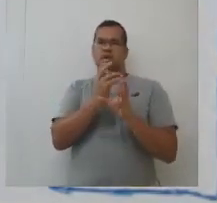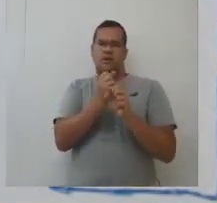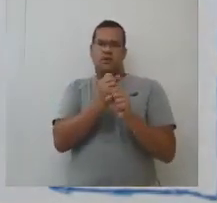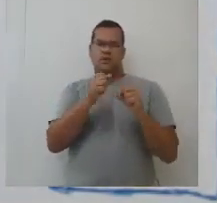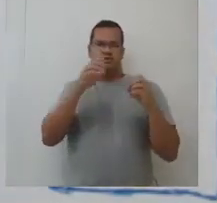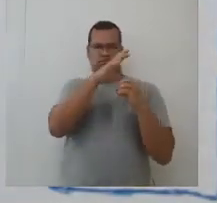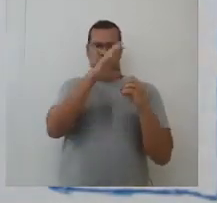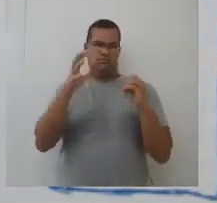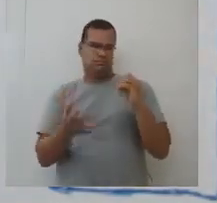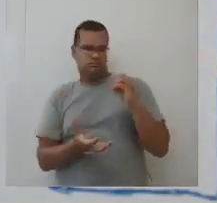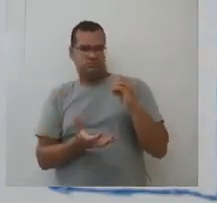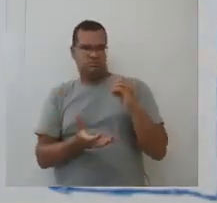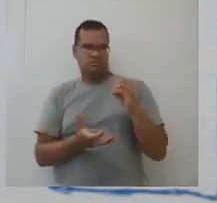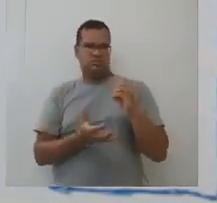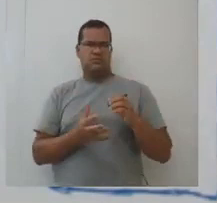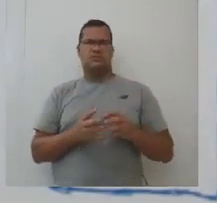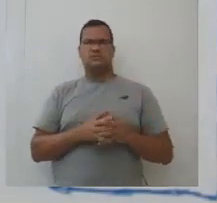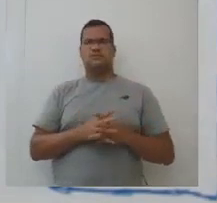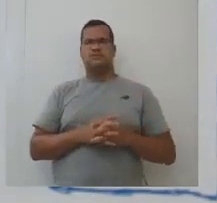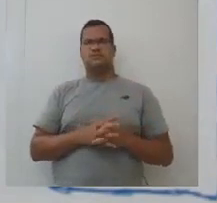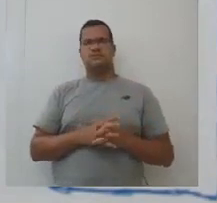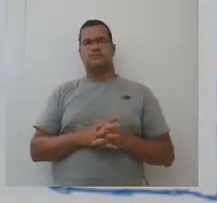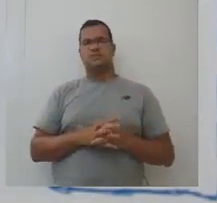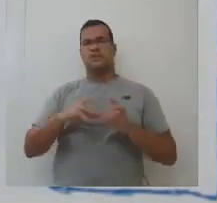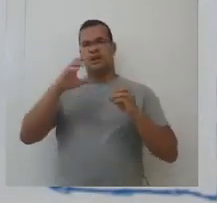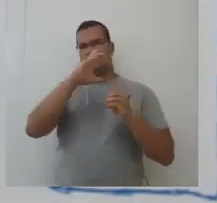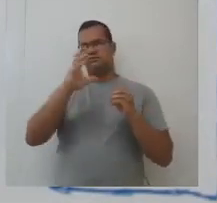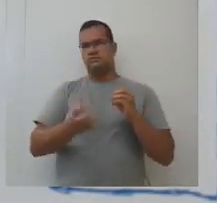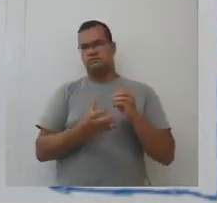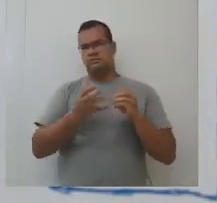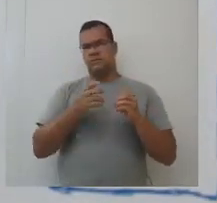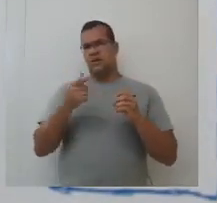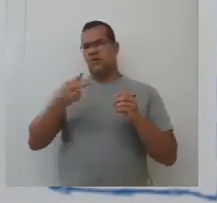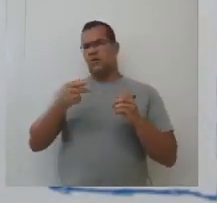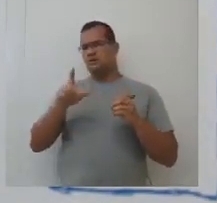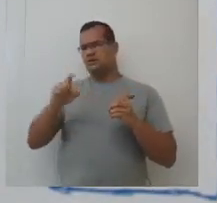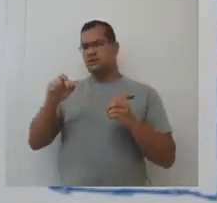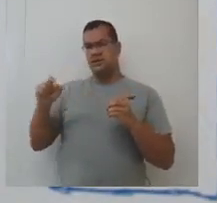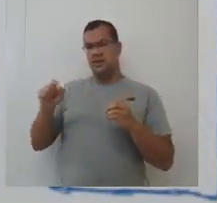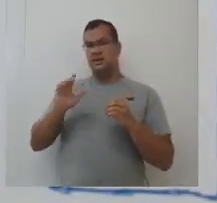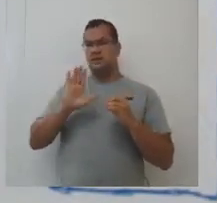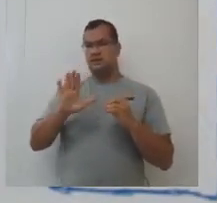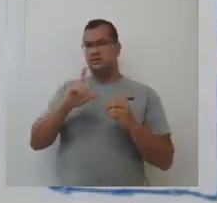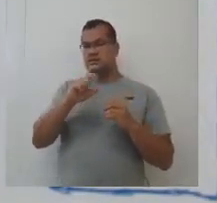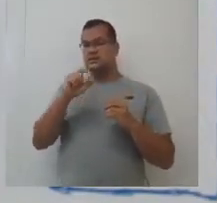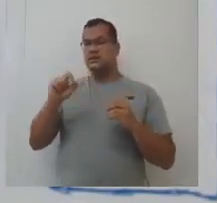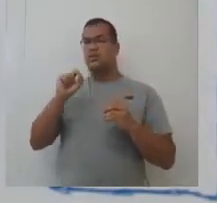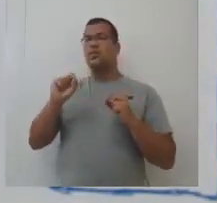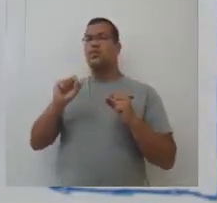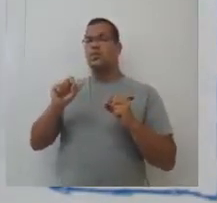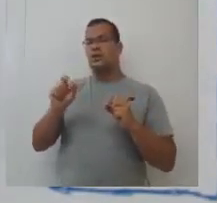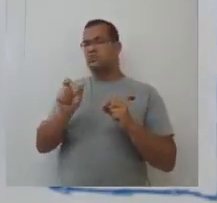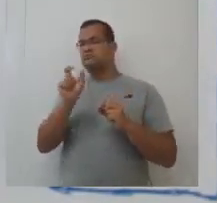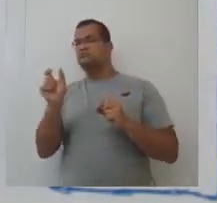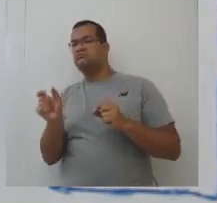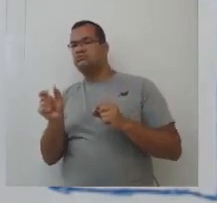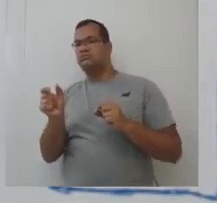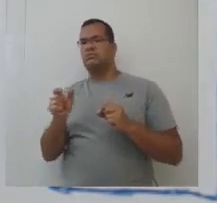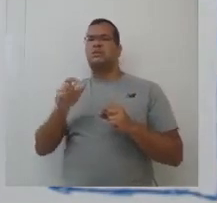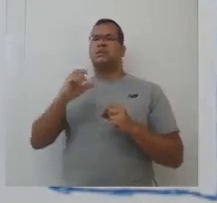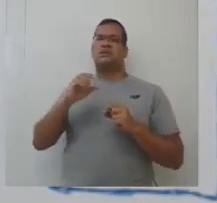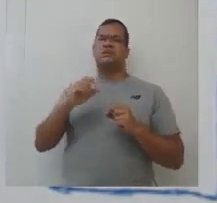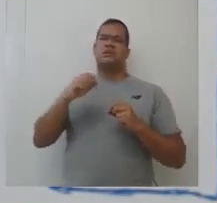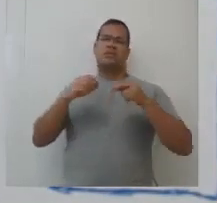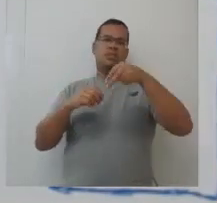elétrico de uma carga. Professor, calculei o campo elétrico, deu 100. Mas 100 o quê? Qual é a unidade?